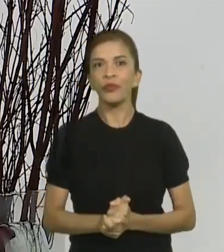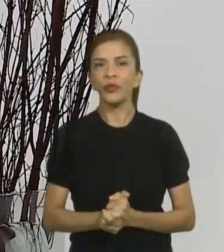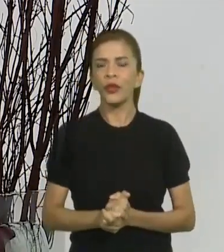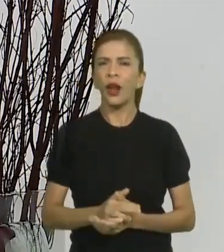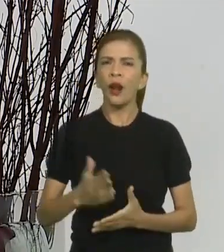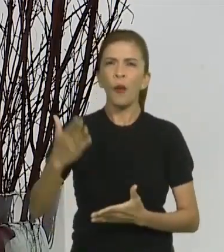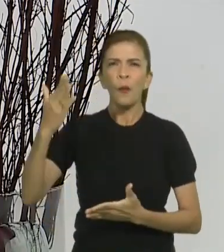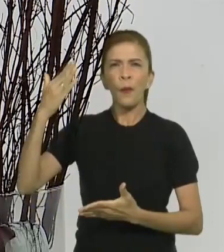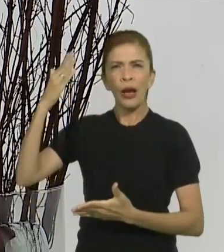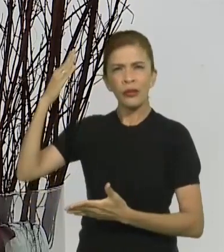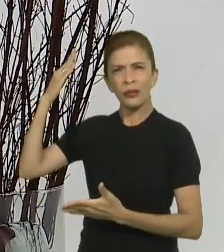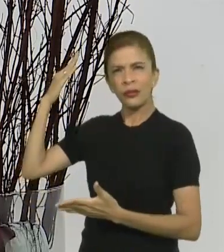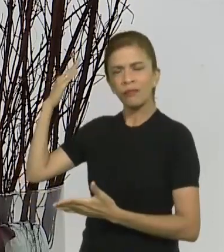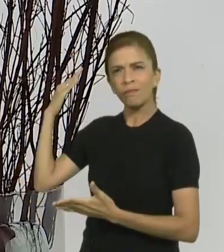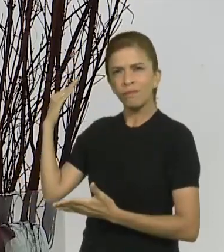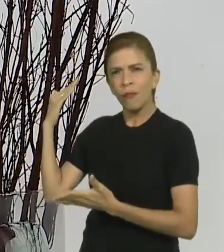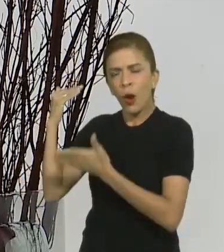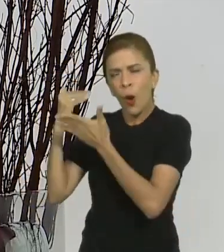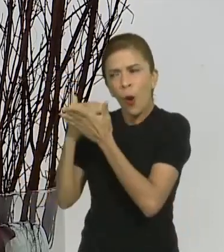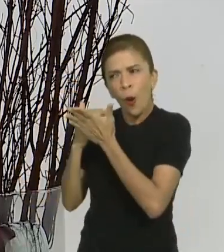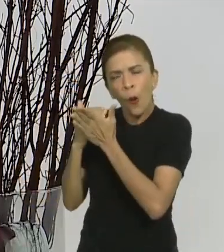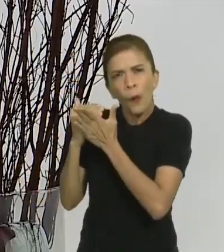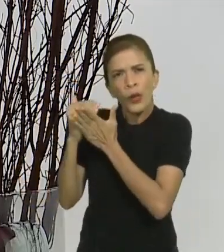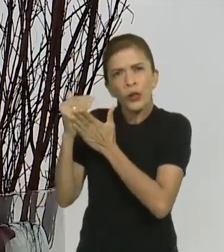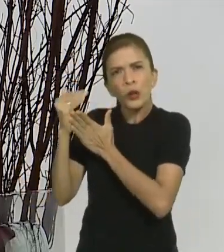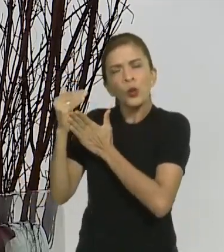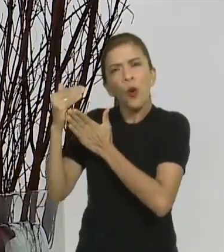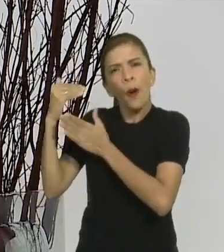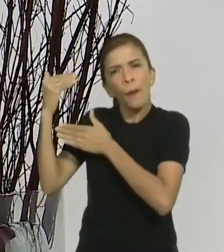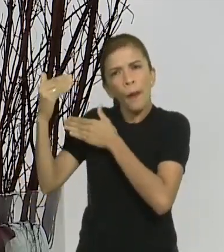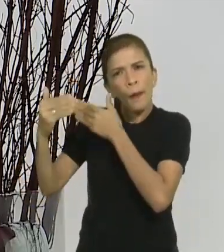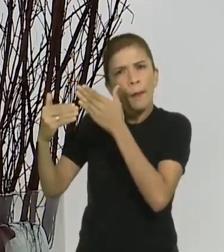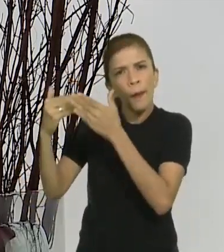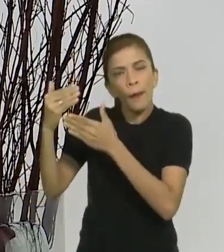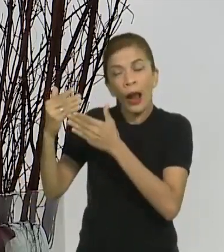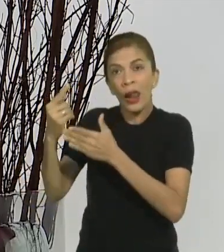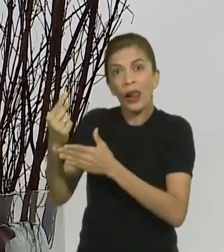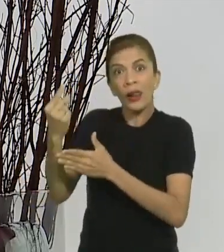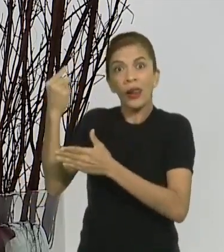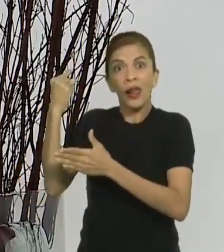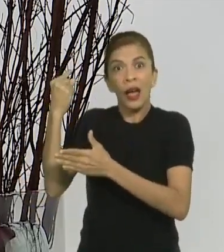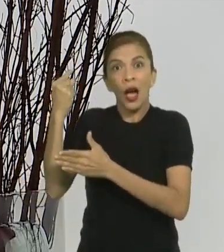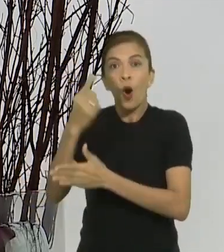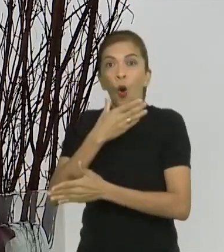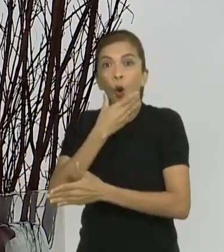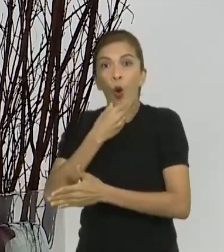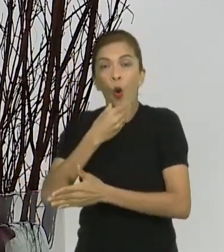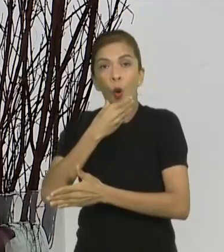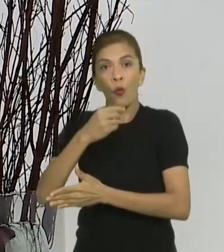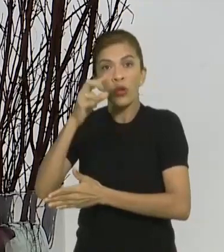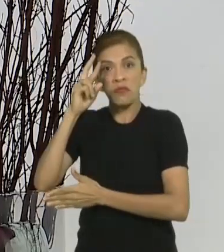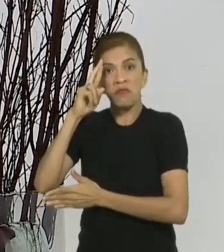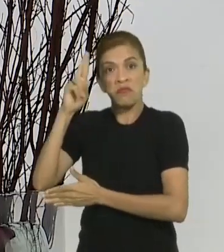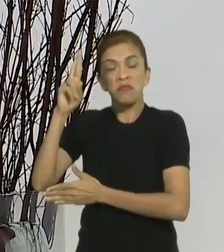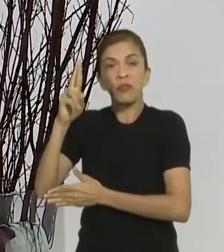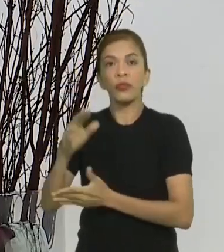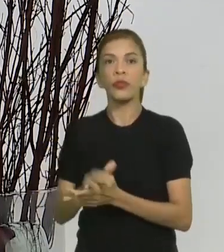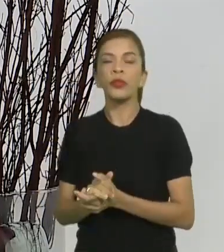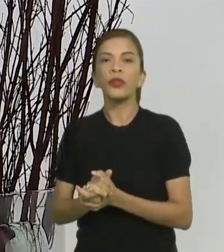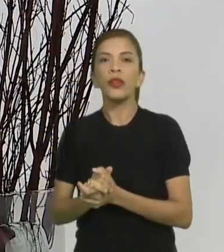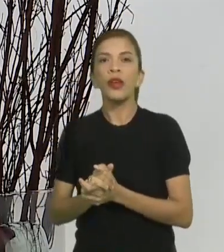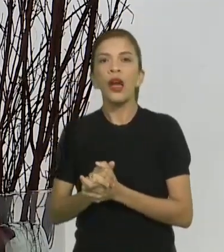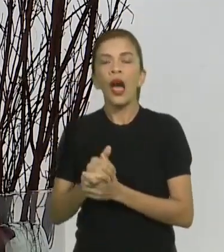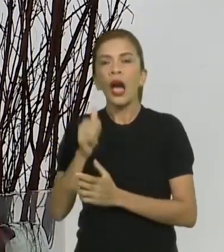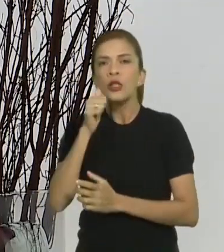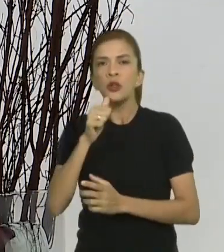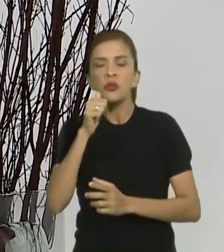no início dessa história, que atravessou os séculos, quem mandavam eram os homens. Elas eram as